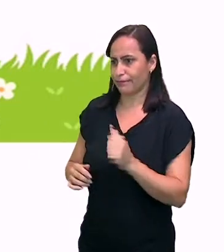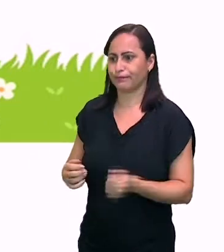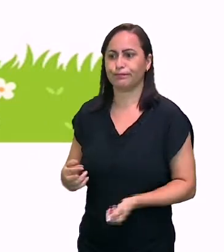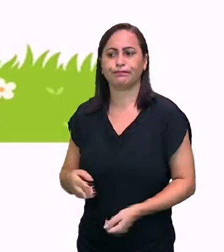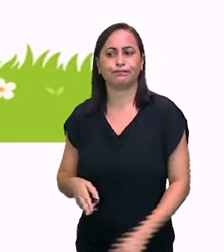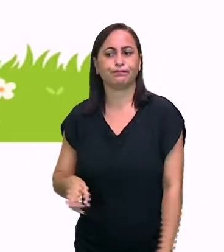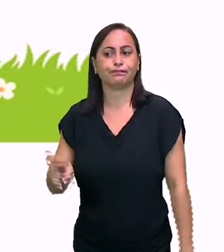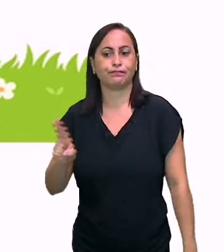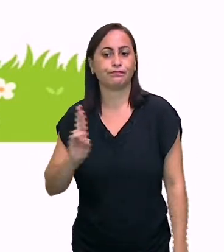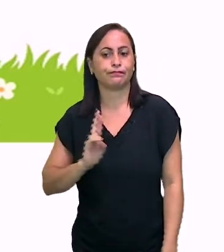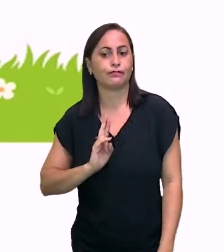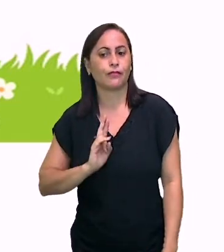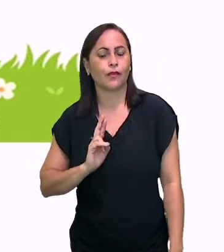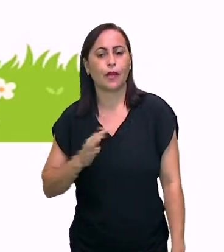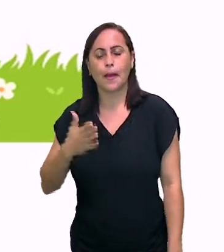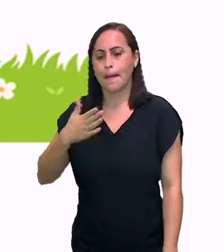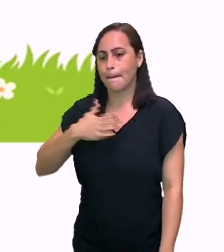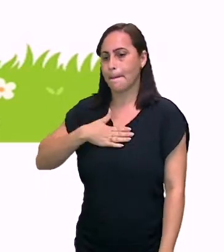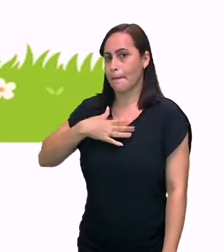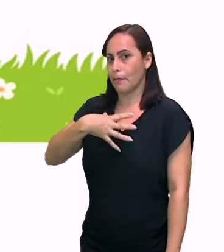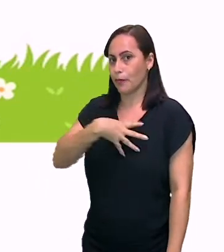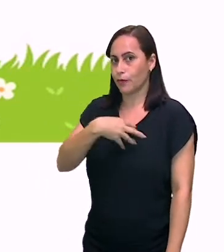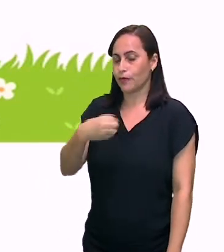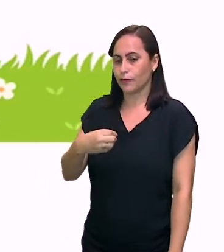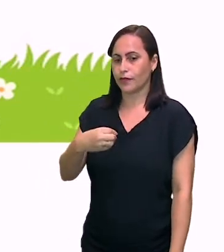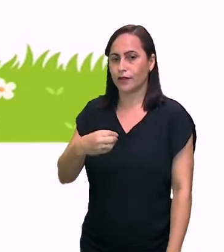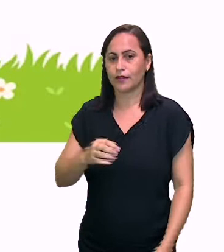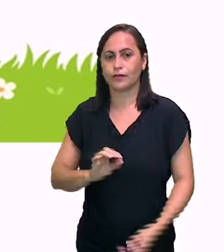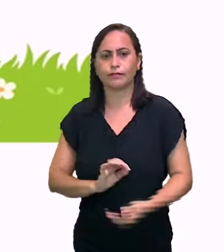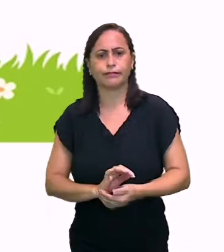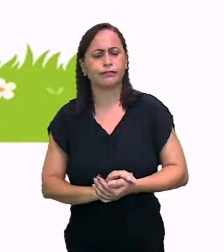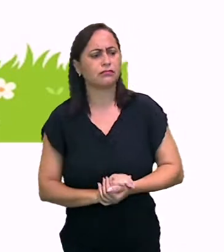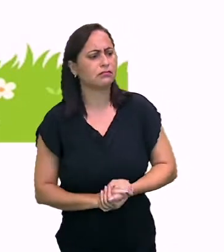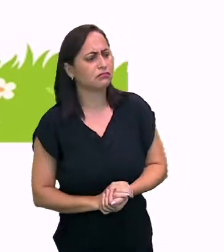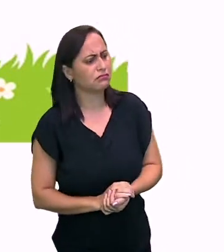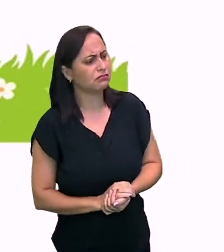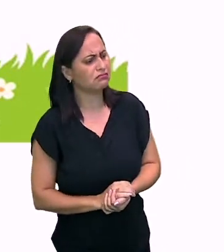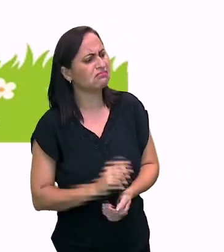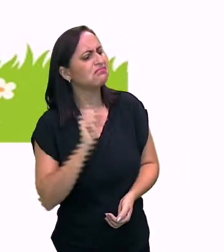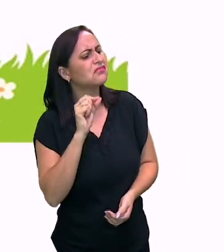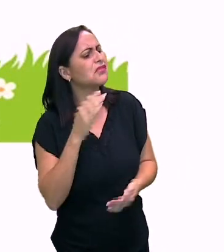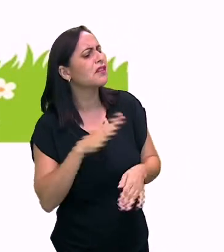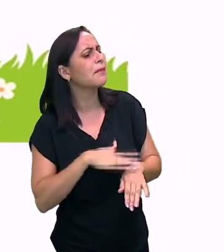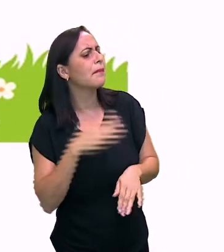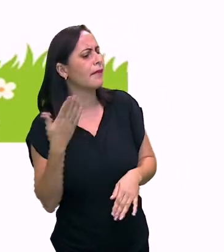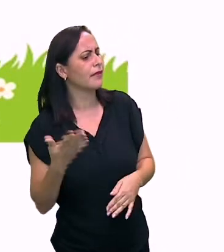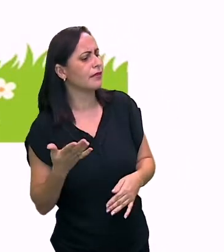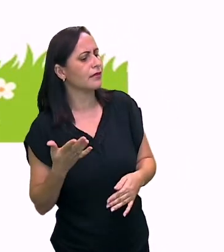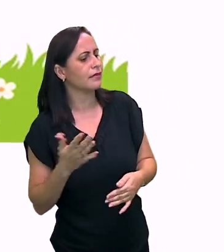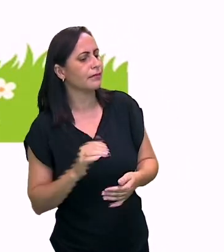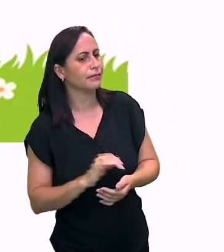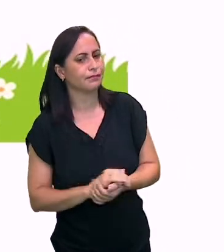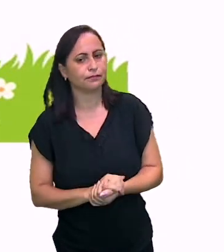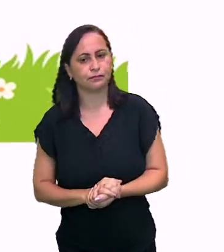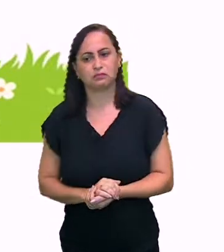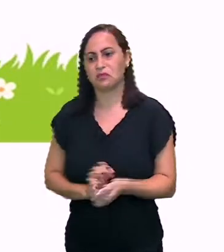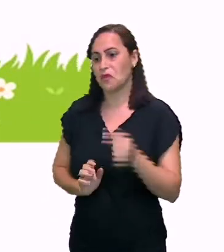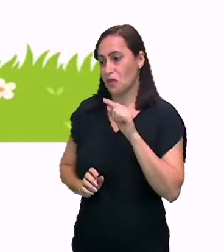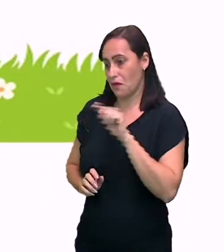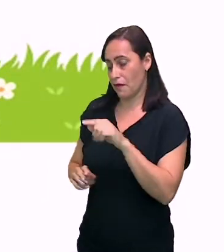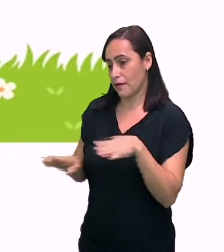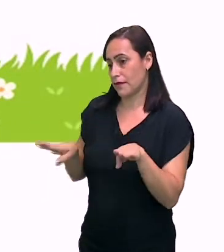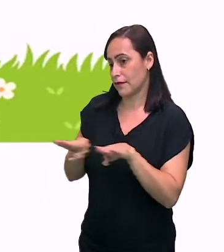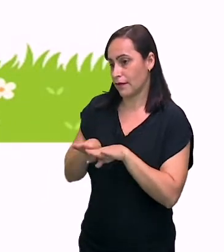Responde a mãe: é meu filho. E o que mais? Você